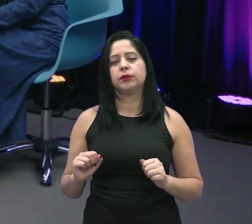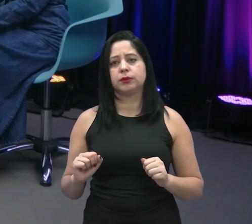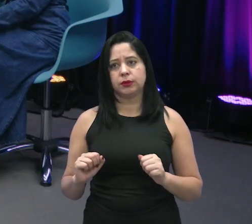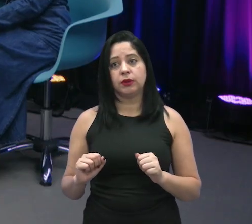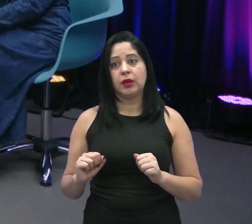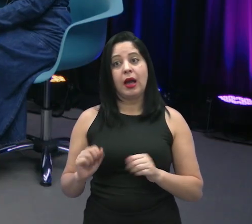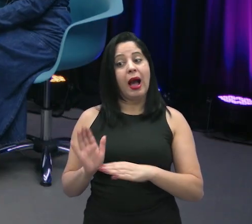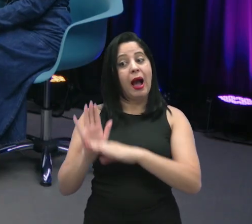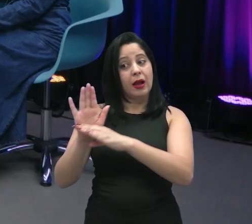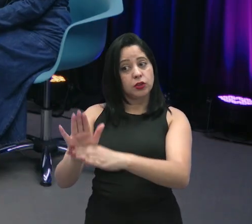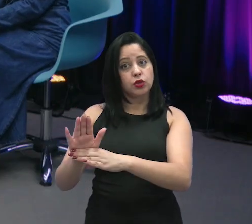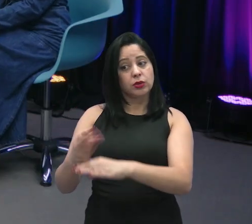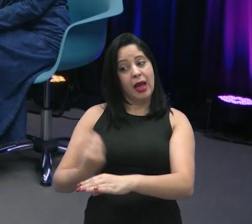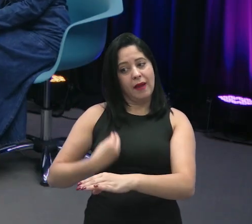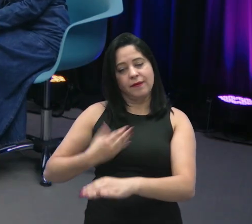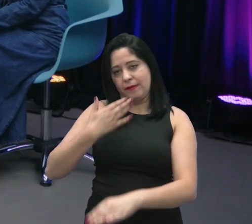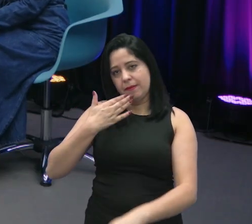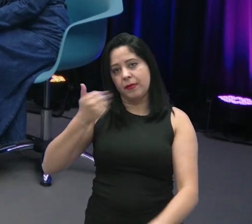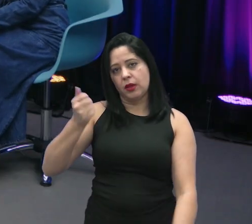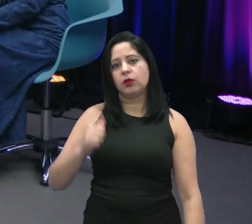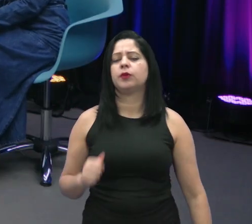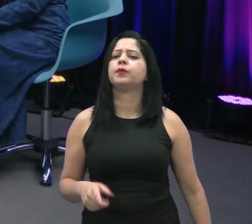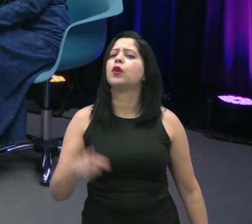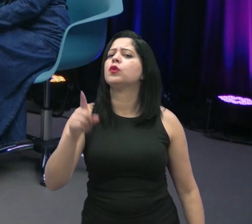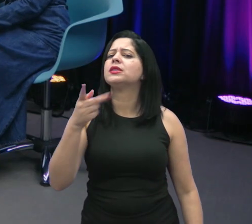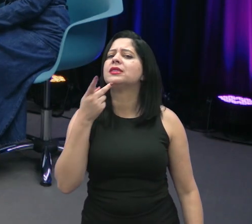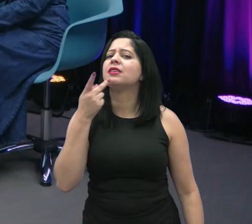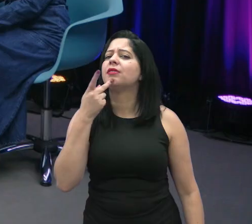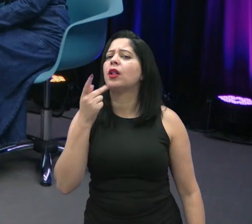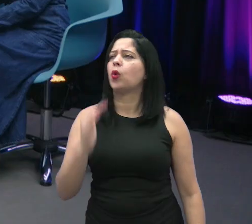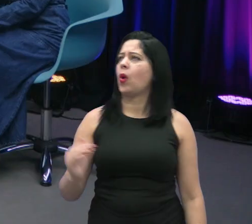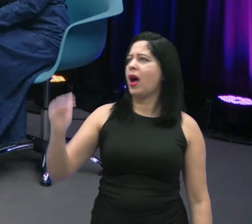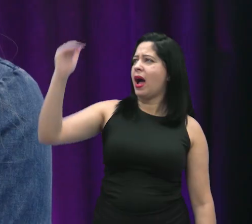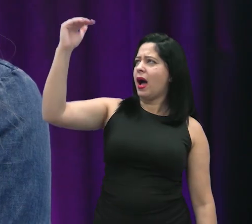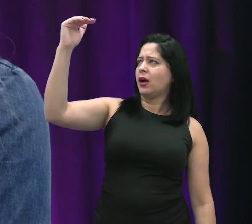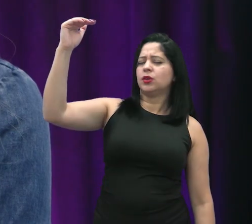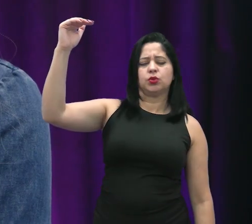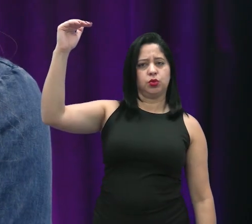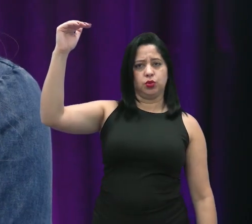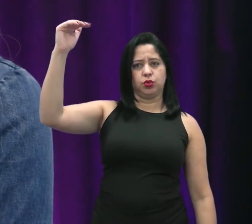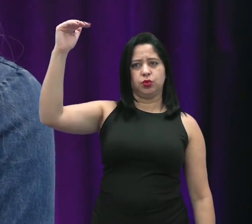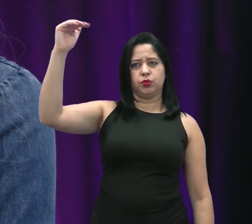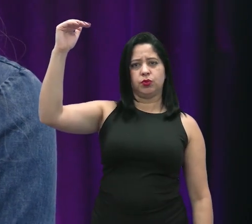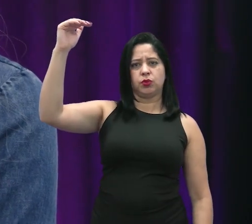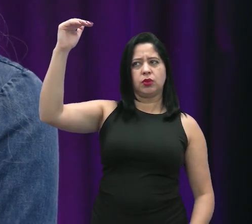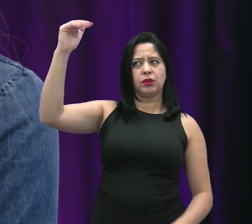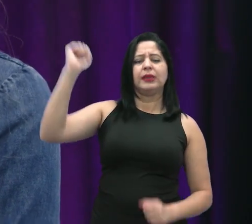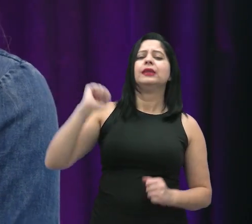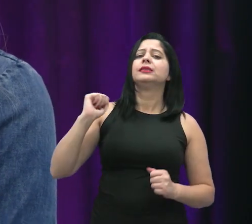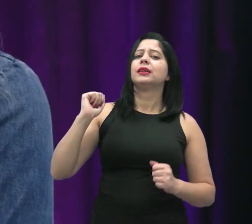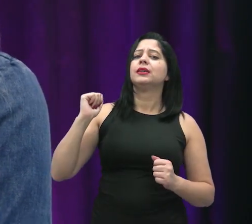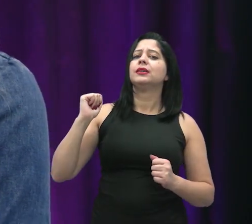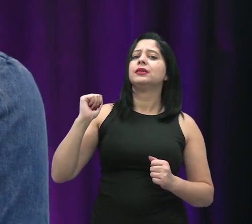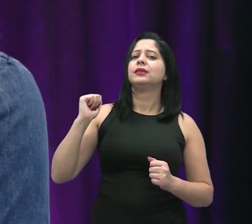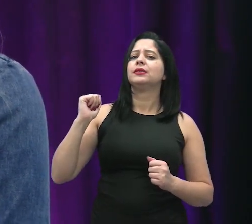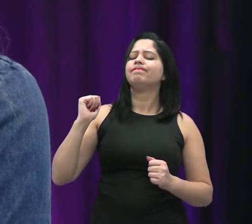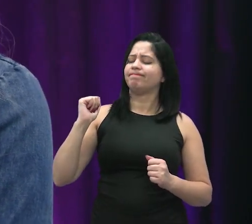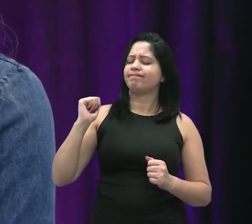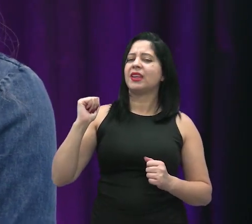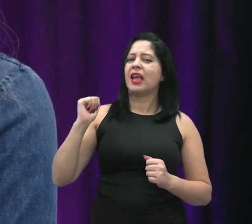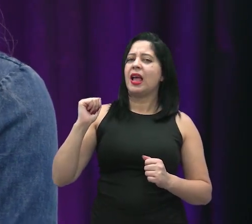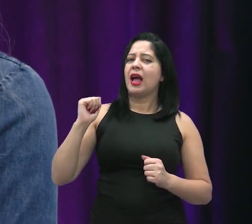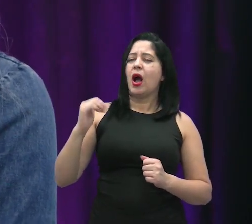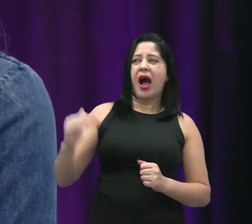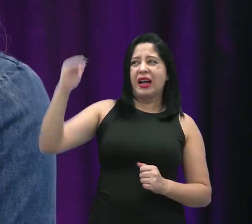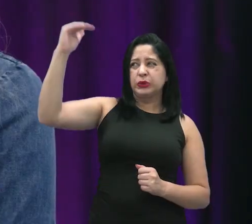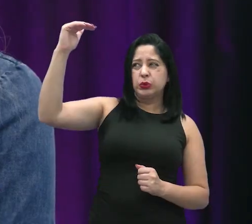melhorar a qualidade de vida, né? Dessa criança. Daí você falou sobre o adulto. Como é que funciona para o adulto? Existe uma